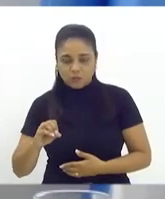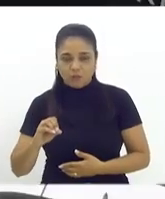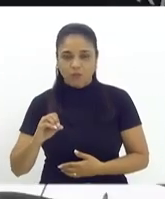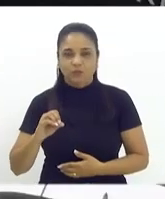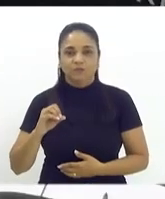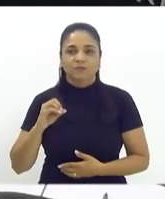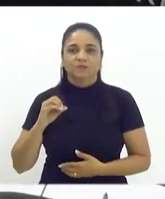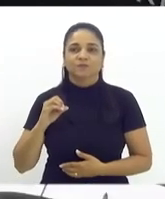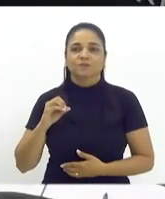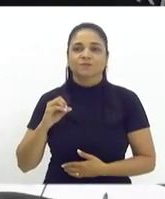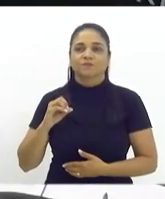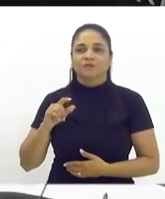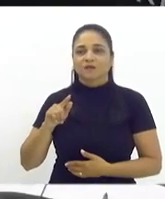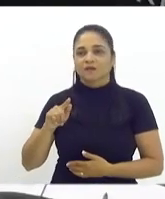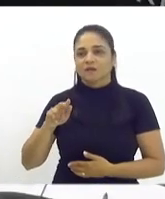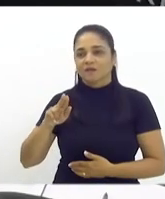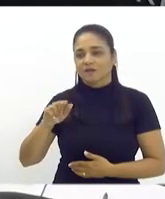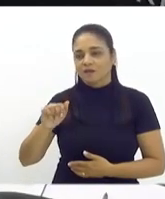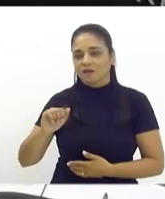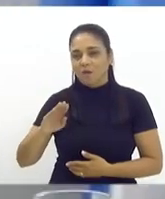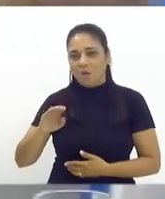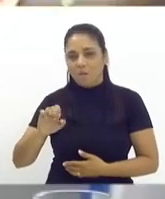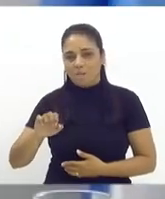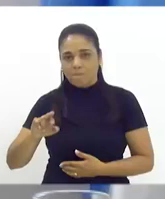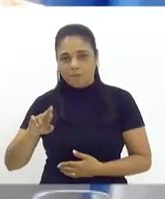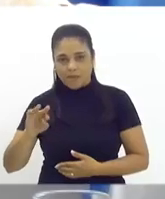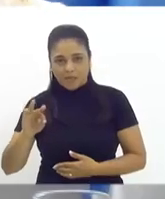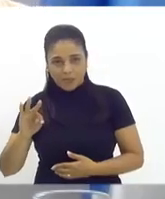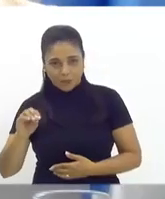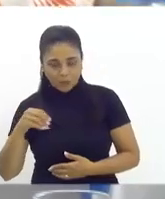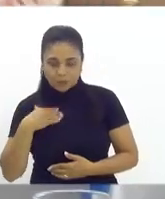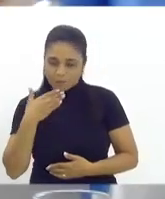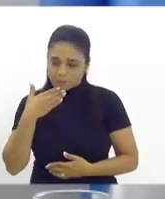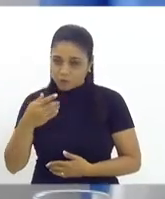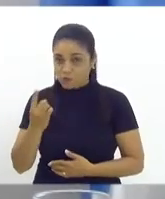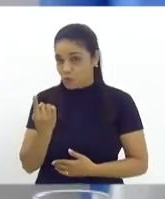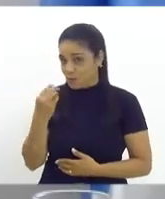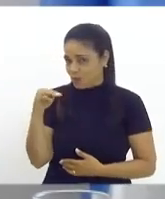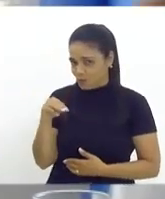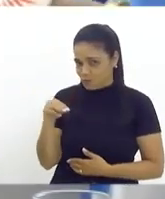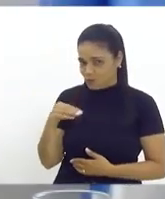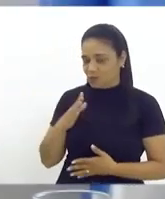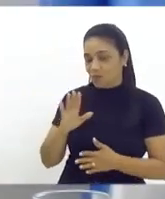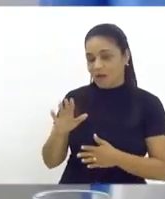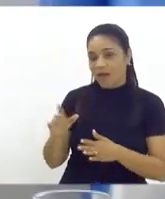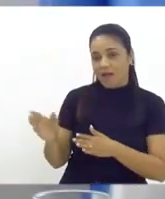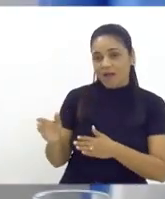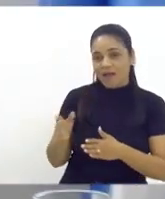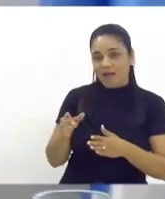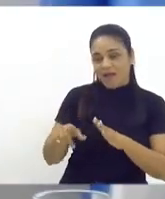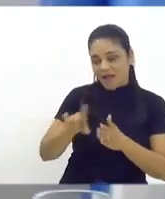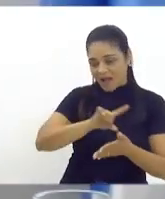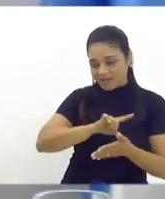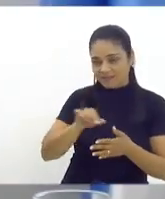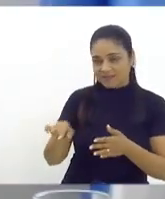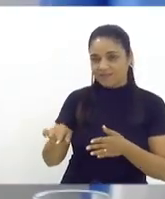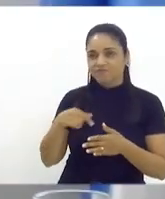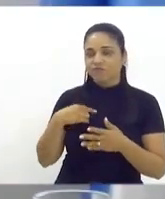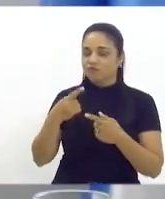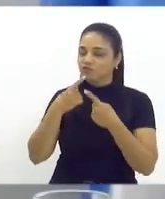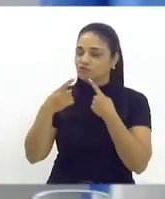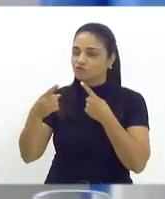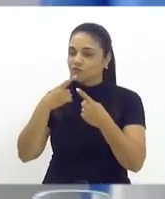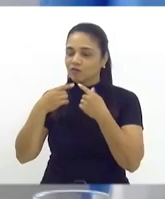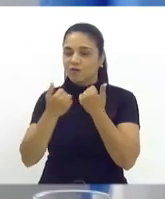mas antes de você silêncio sair só para correr dialogar aqui com o nosso vice-presidente